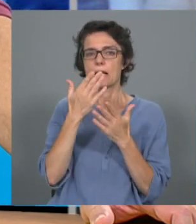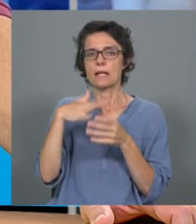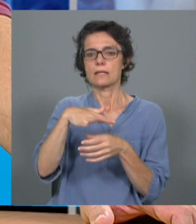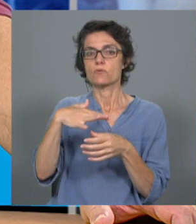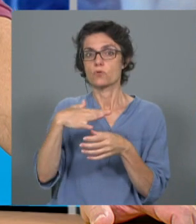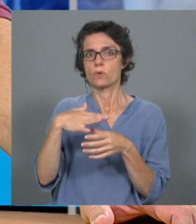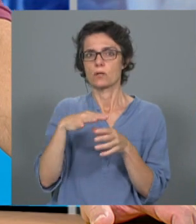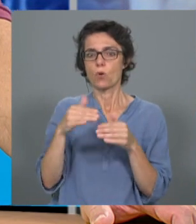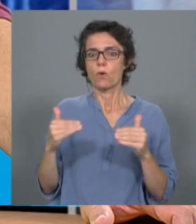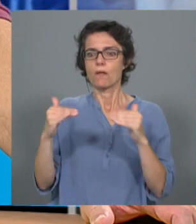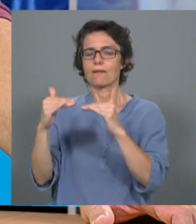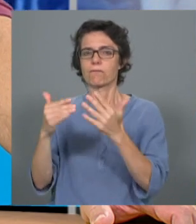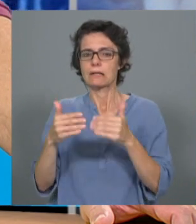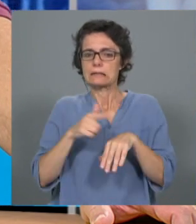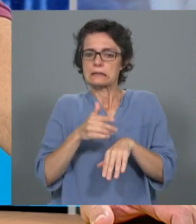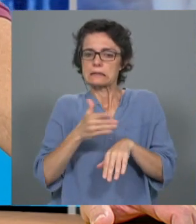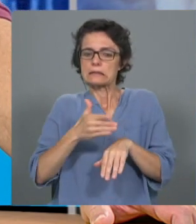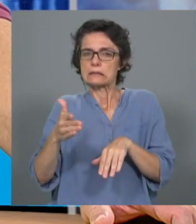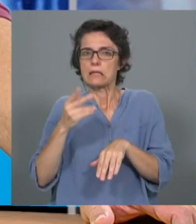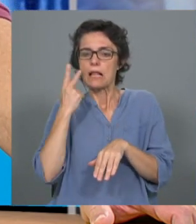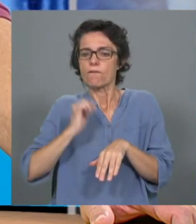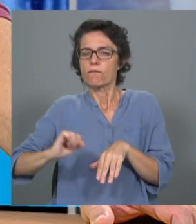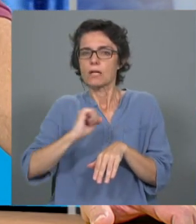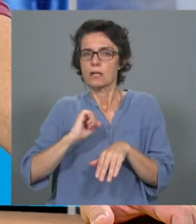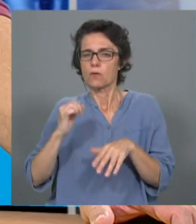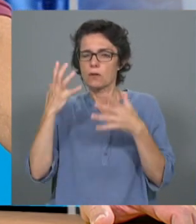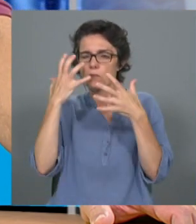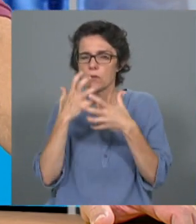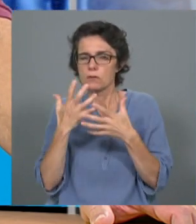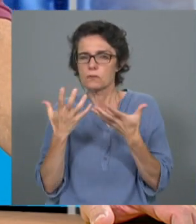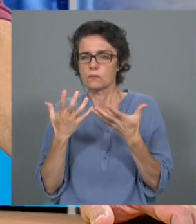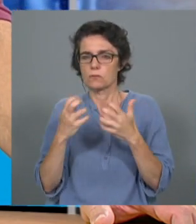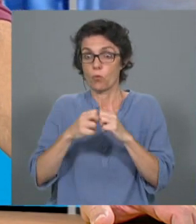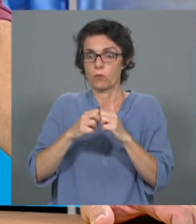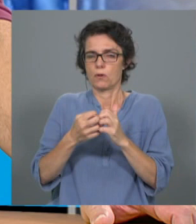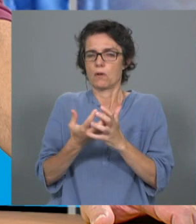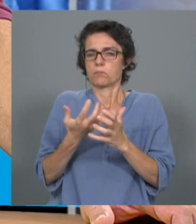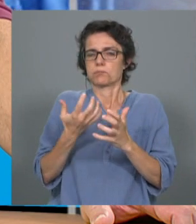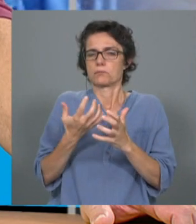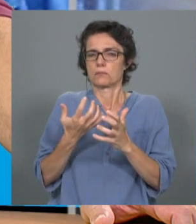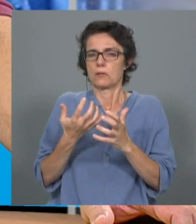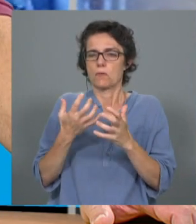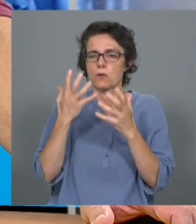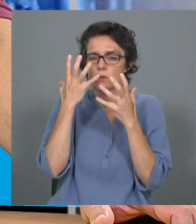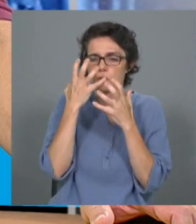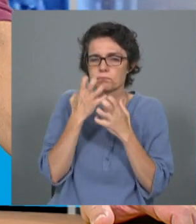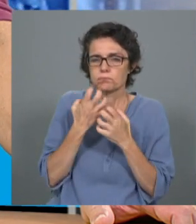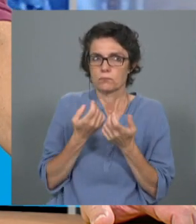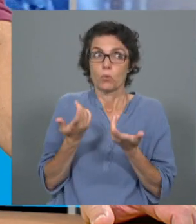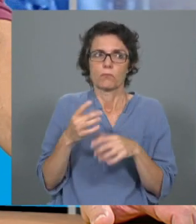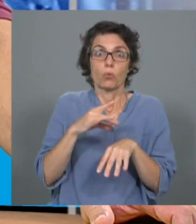mais obscuras das nossas vidas, quando há um problema, quando há uma